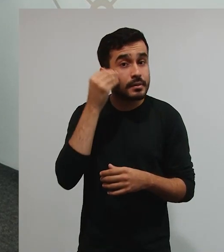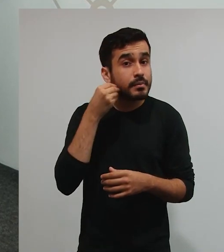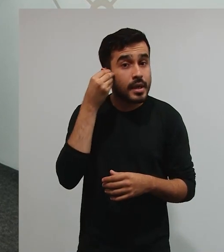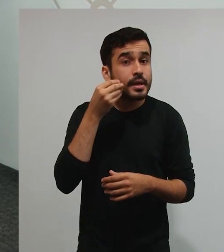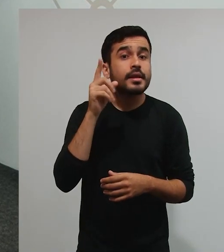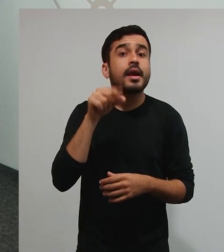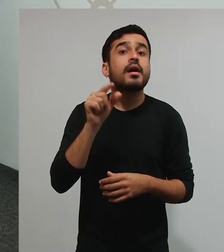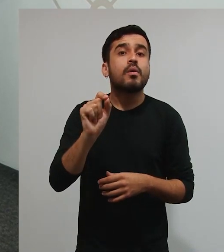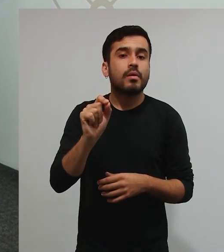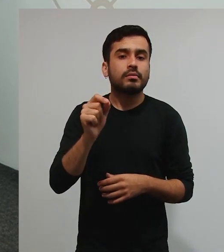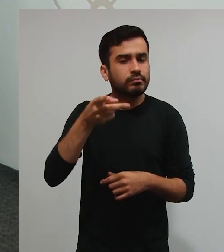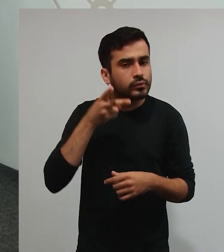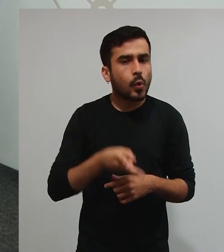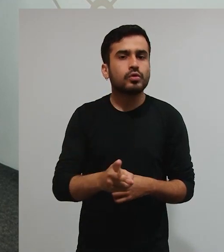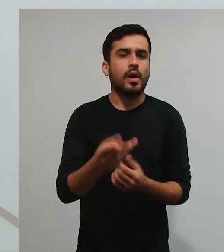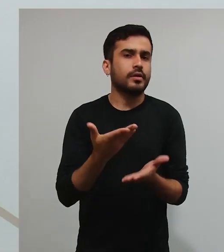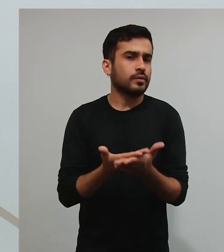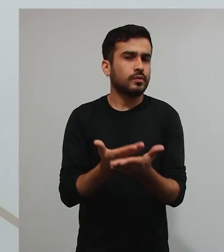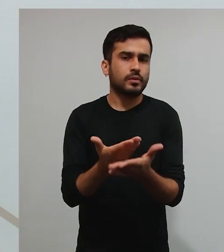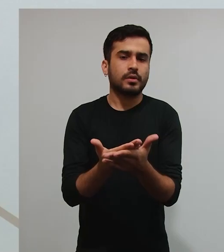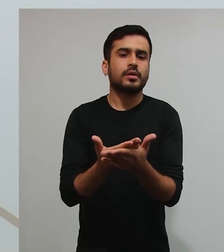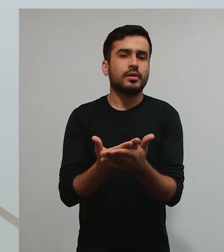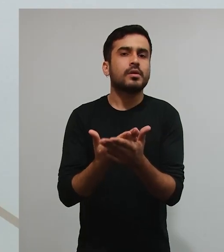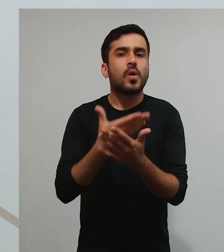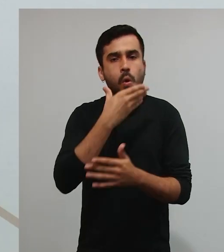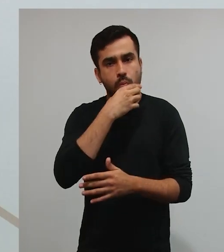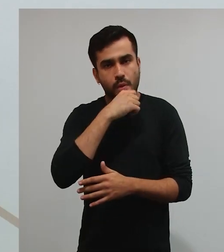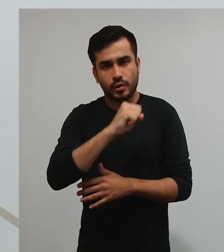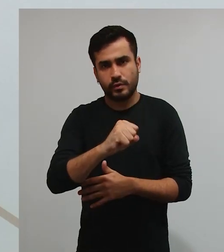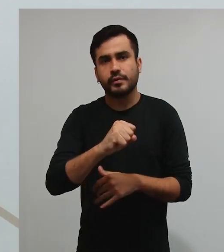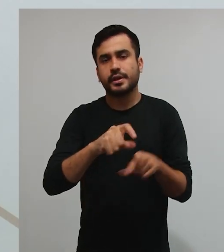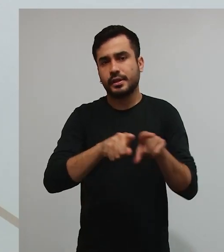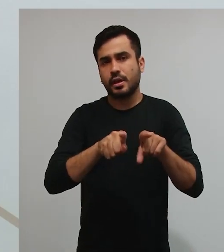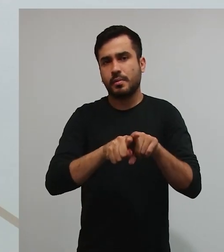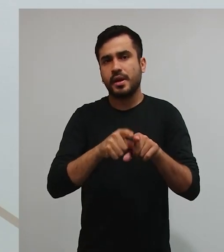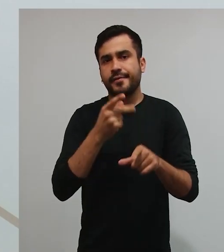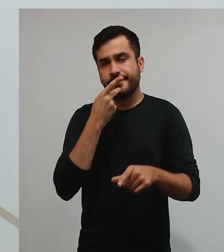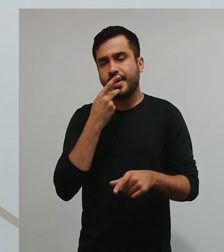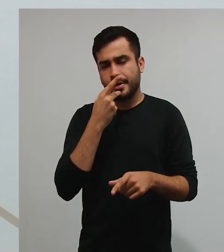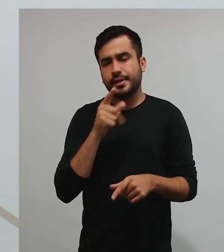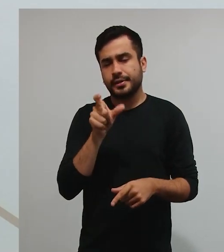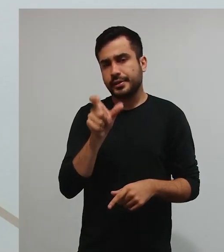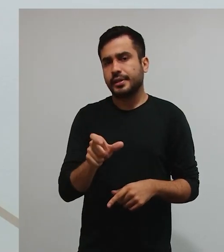marcado você durante essa sua jornada enquanto docente?